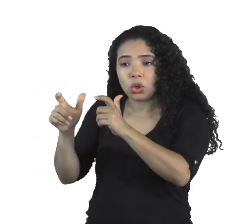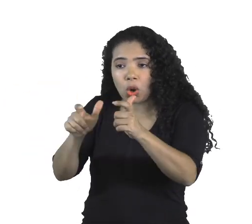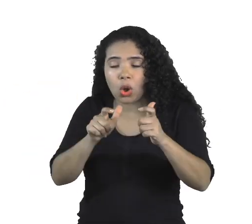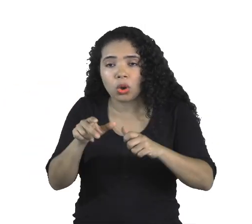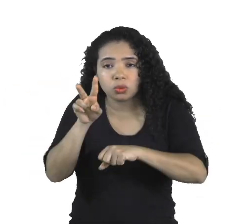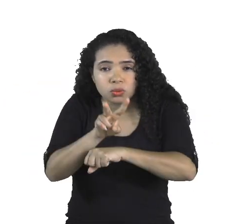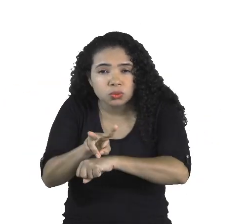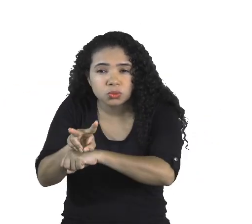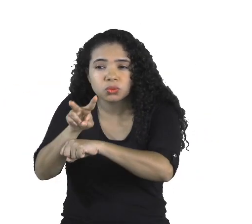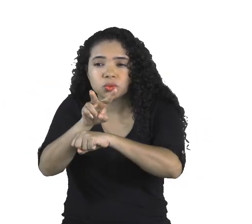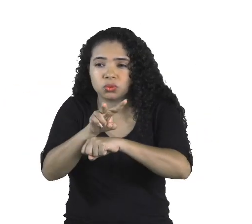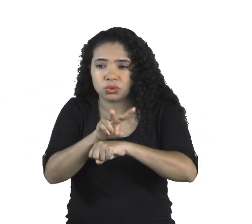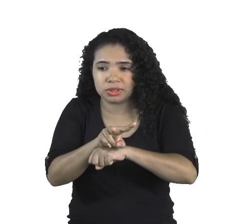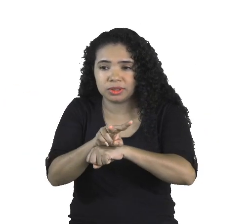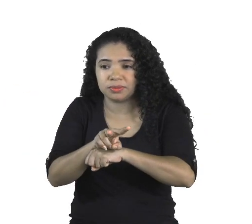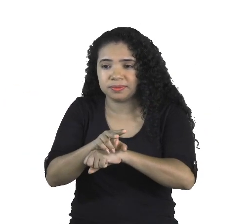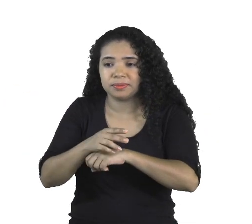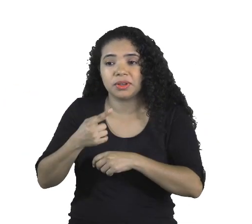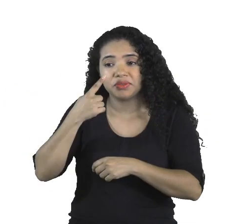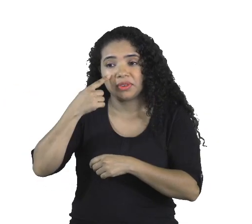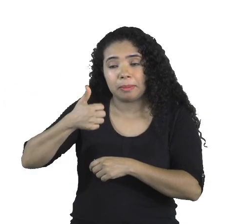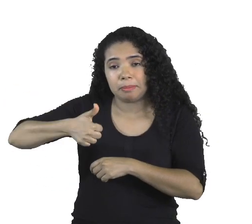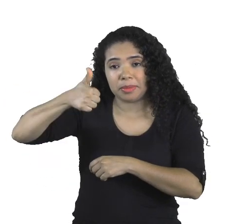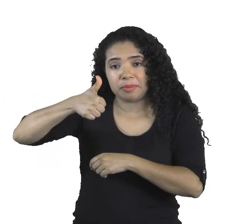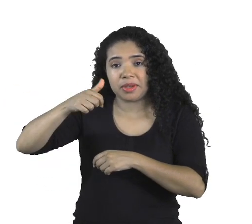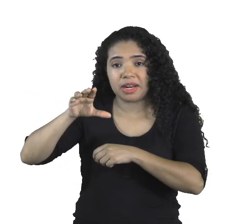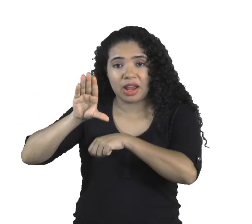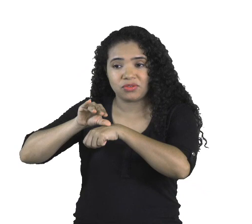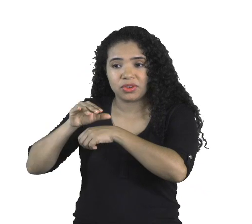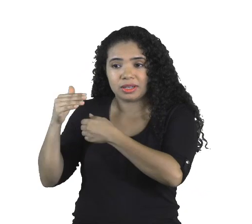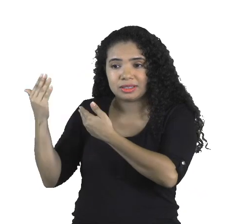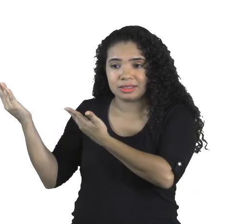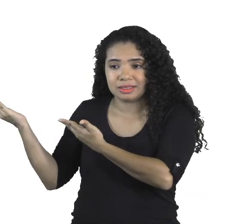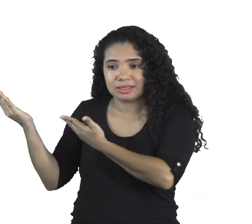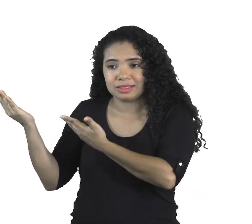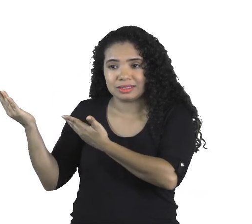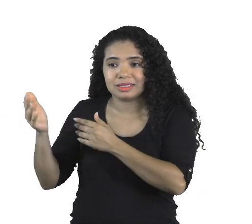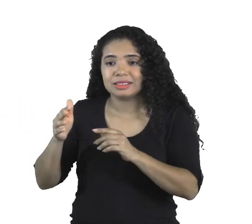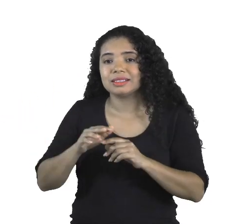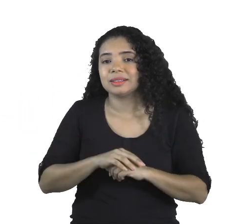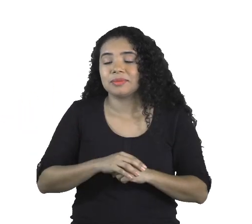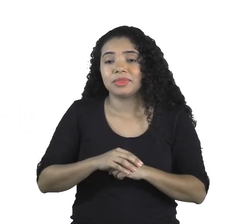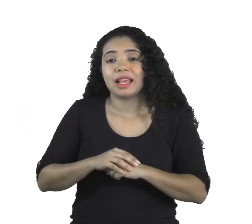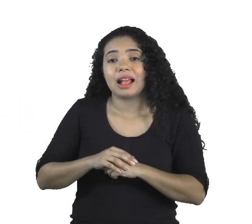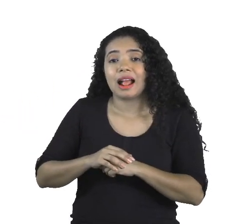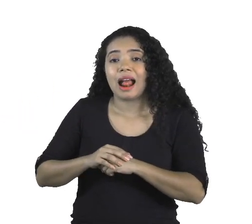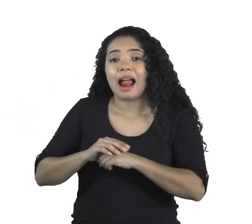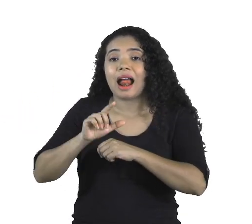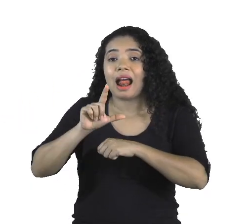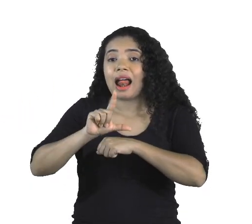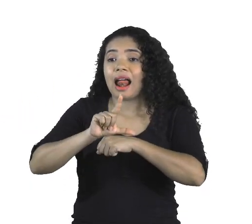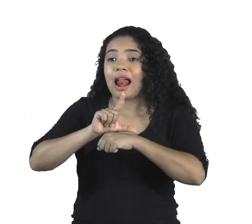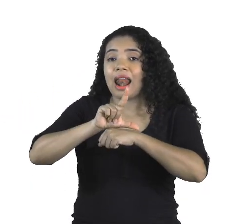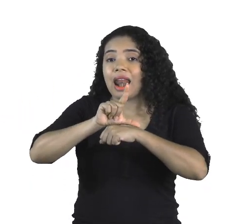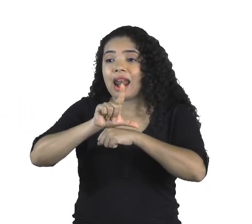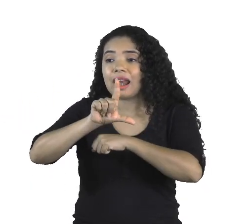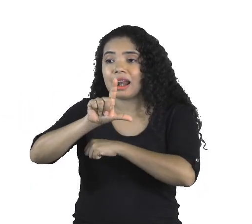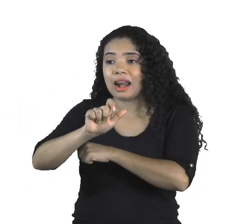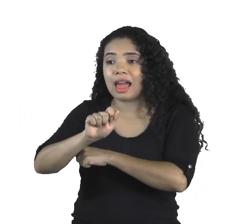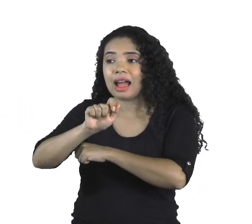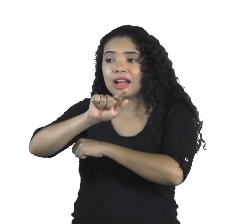do Tocantins. Essa primeira foto é o Parque Estadual do Lajeado. Isso é uma unidade